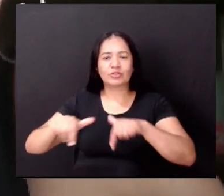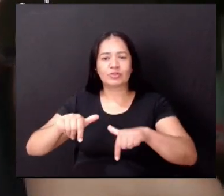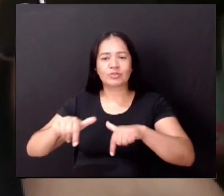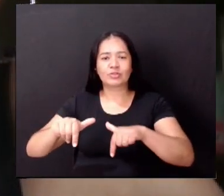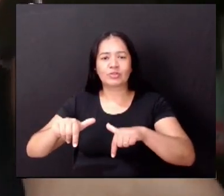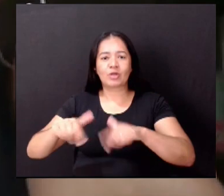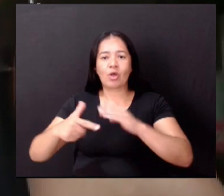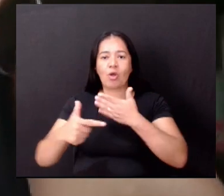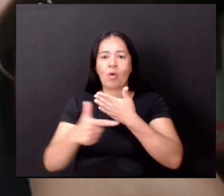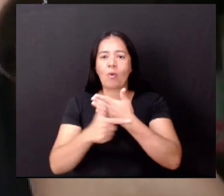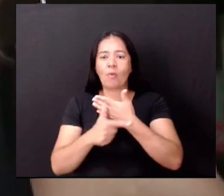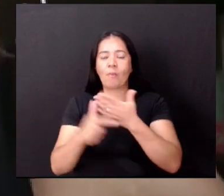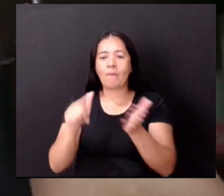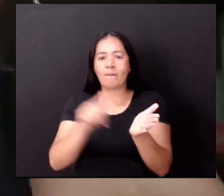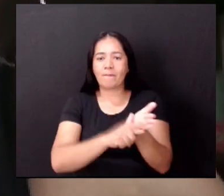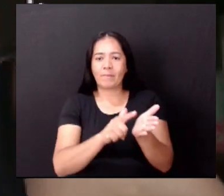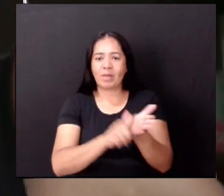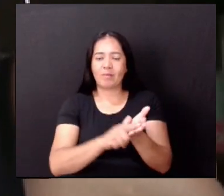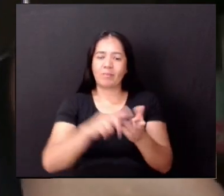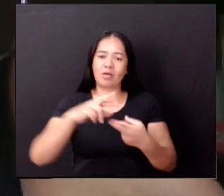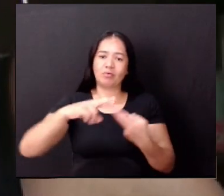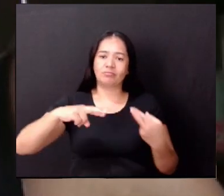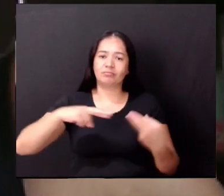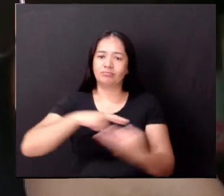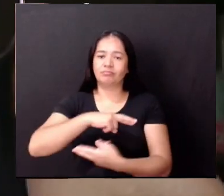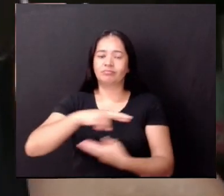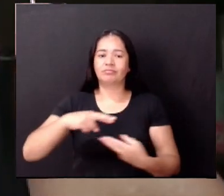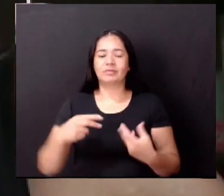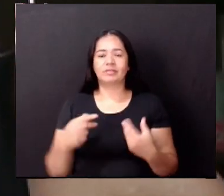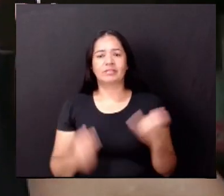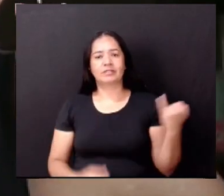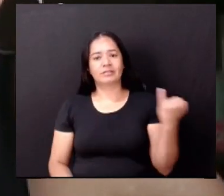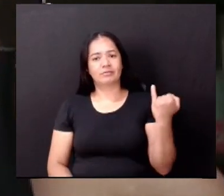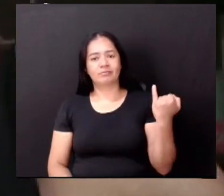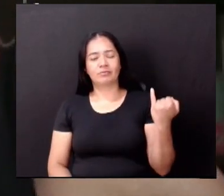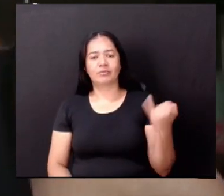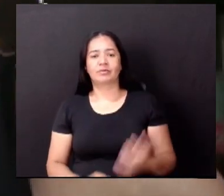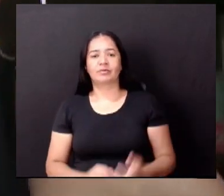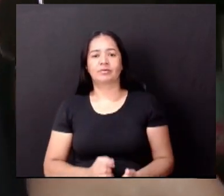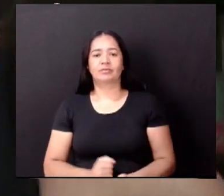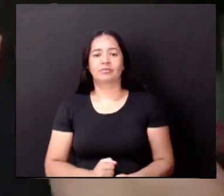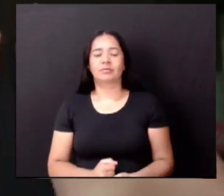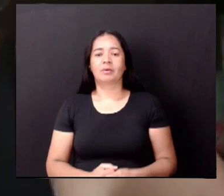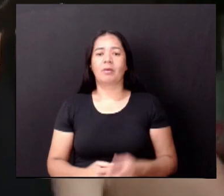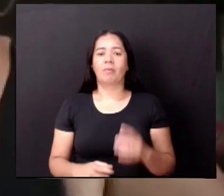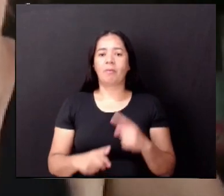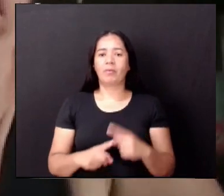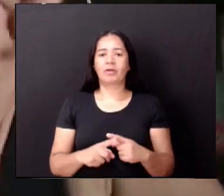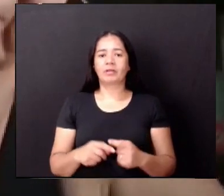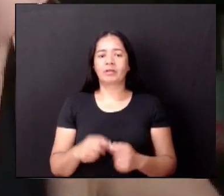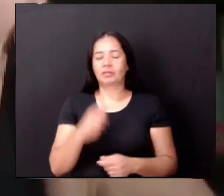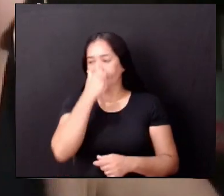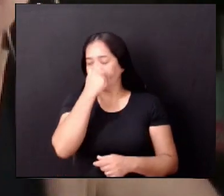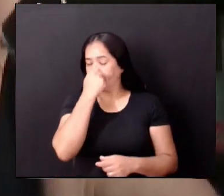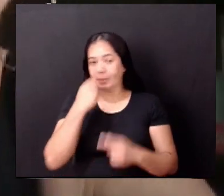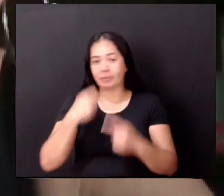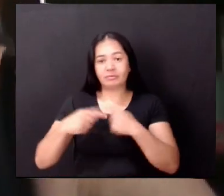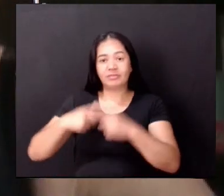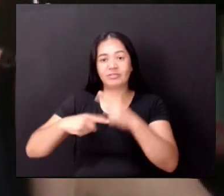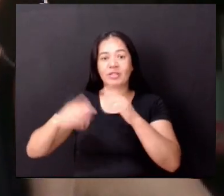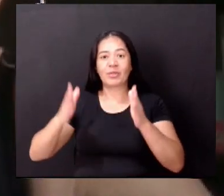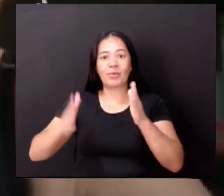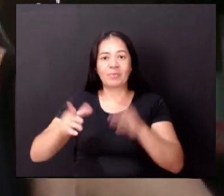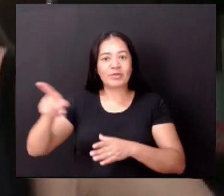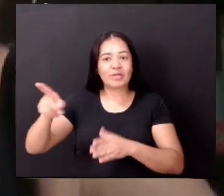de trabalhar com o papel reciclado. Né? Isso é uma coisa muito interessante, porque